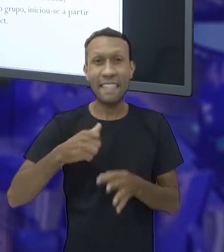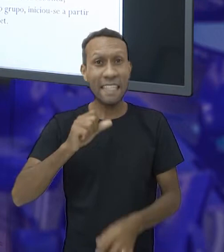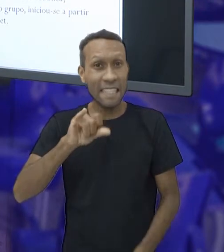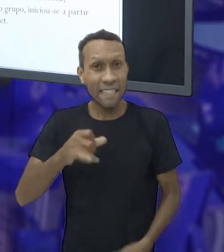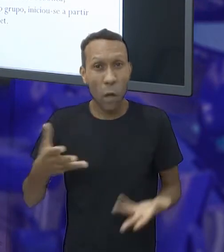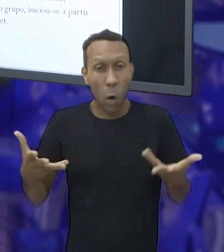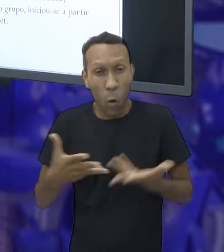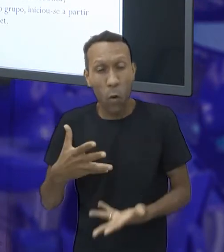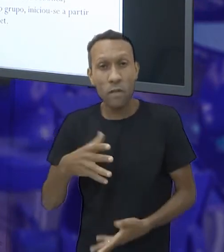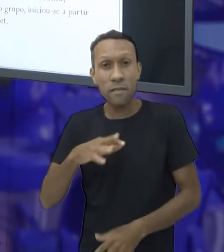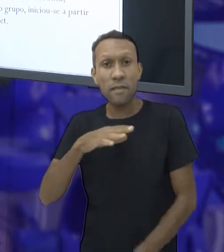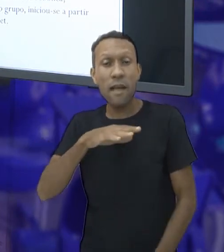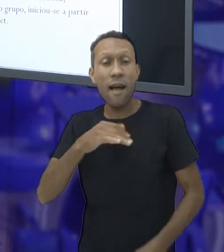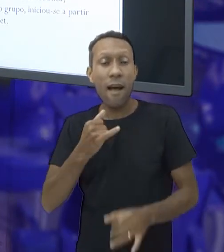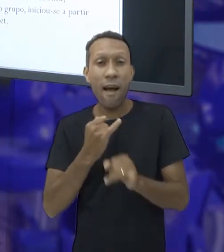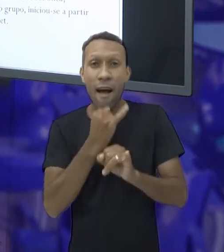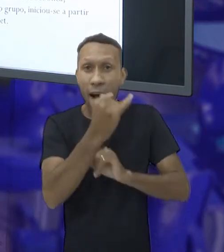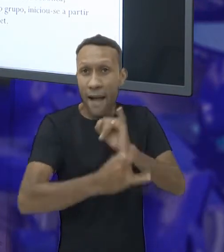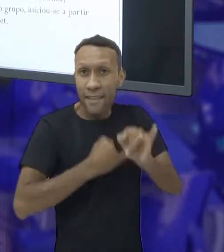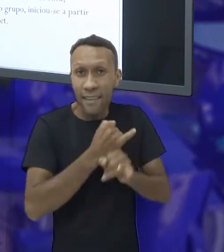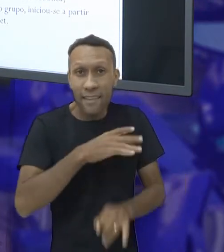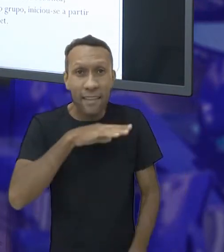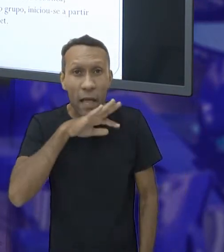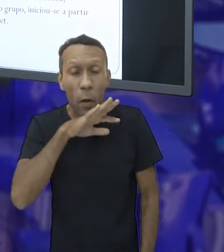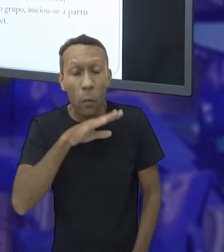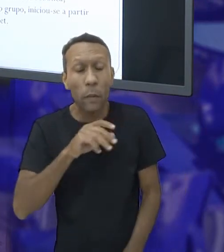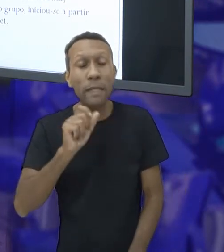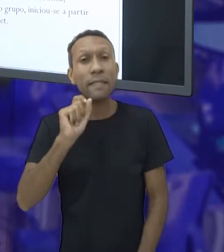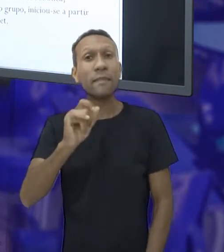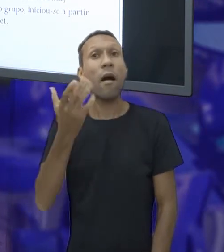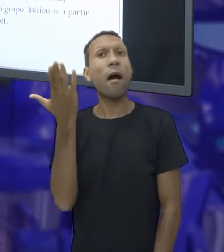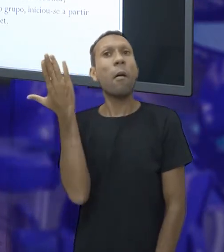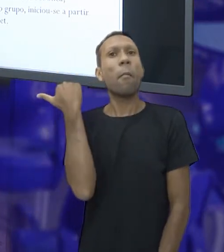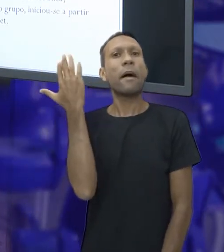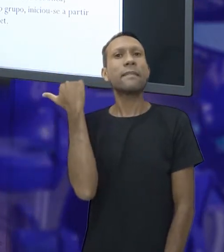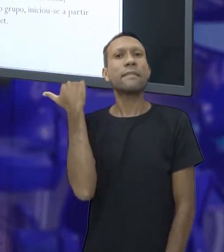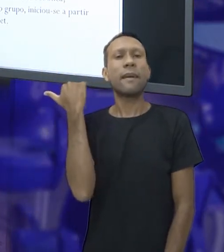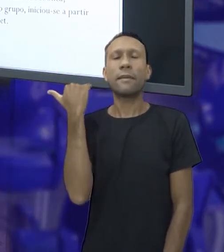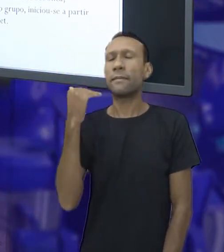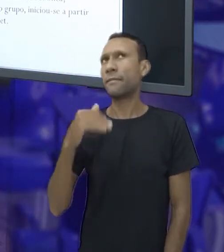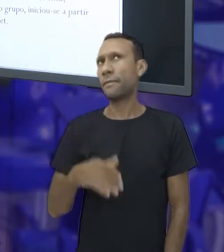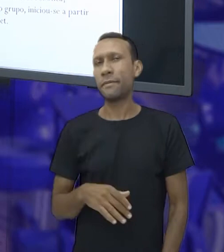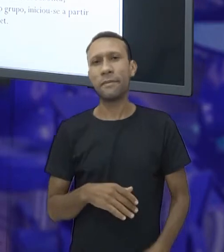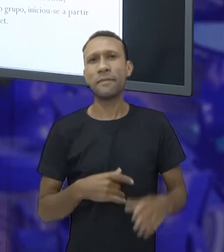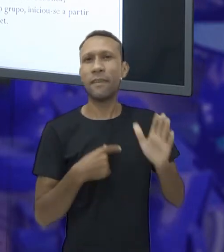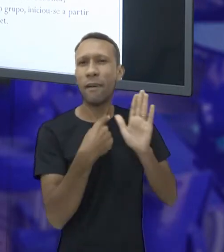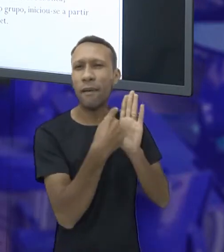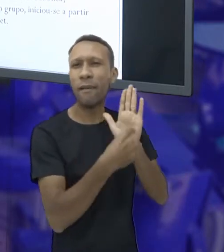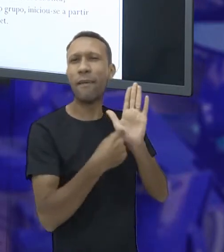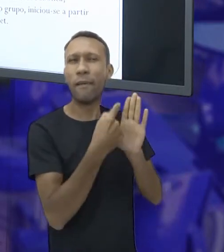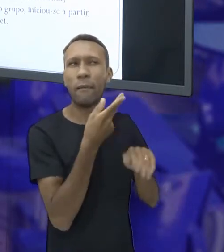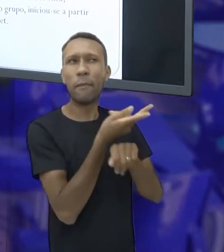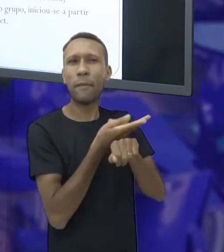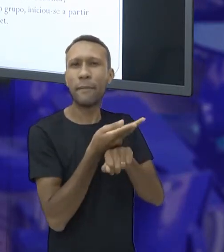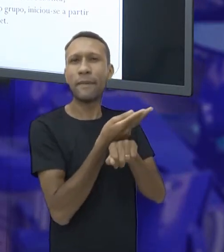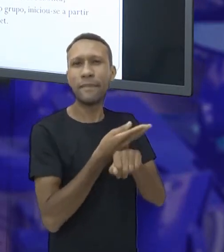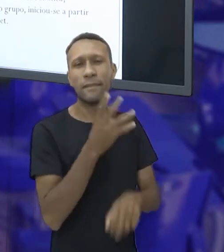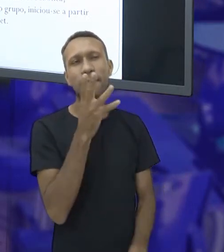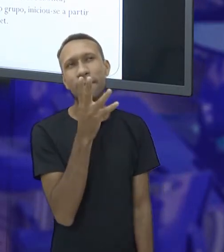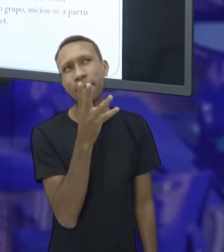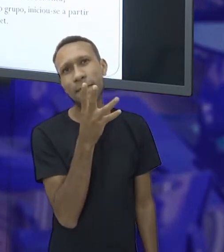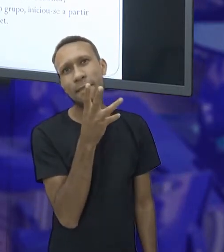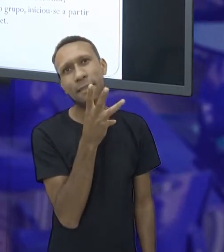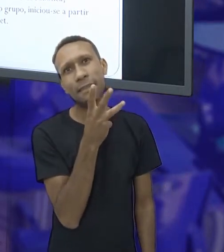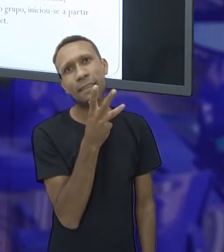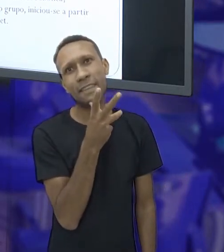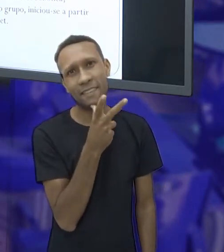nossa internet hoje, que muitas vezes é lenta, às vezes a única coisa rápida da nossa internet é aquela bolinha que fica pesquisando, né? Eu até fico brincando